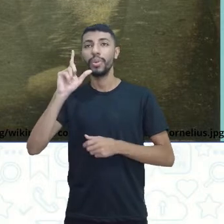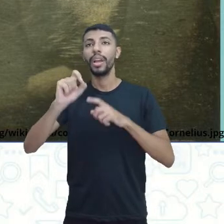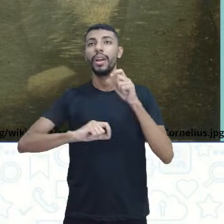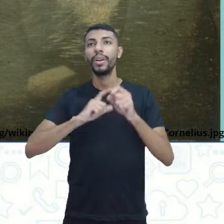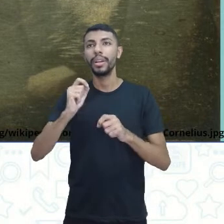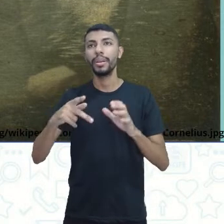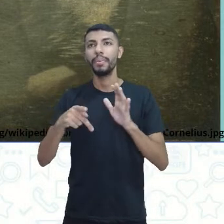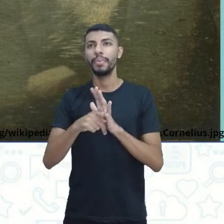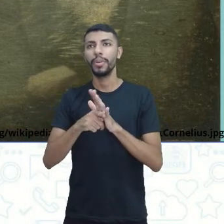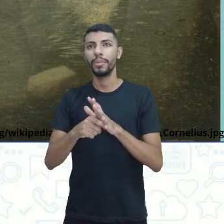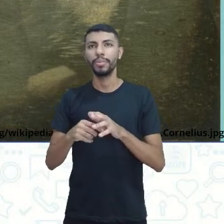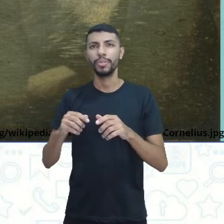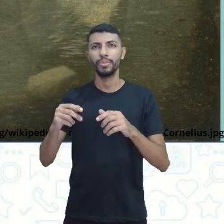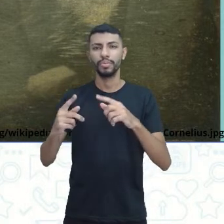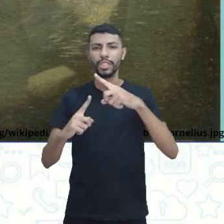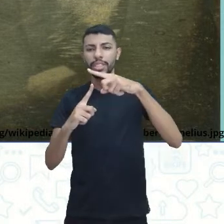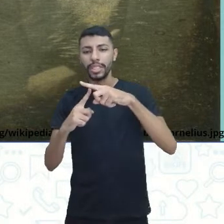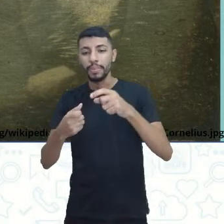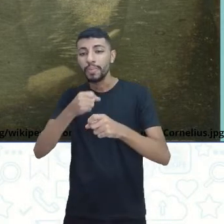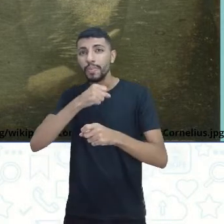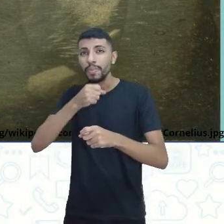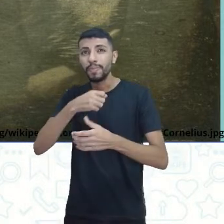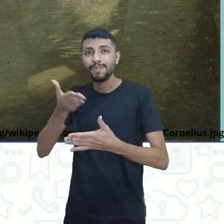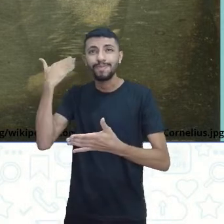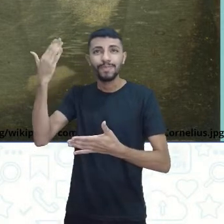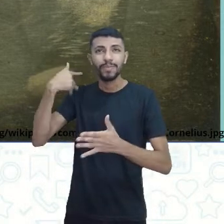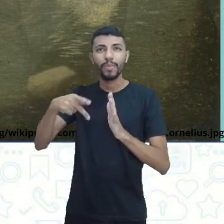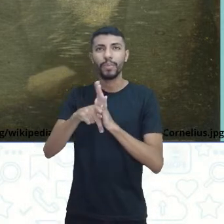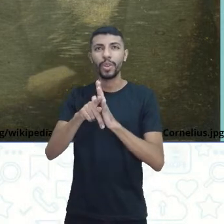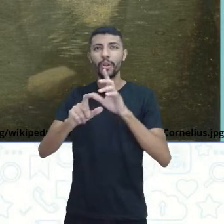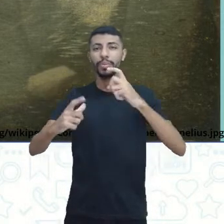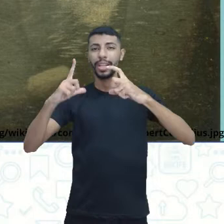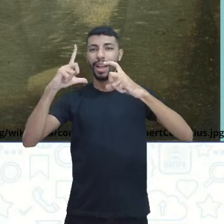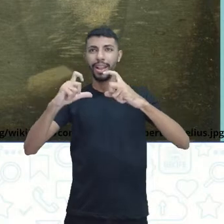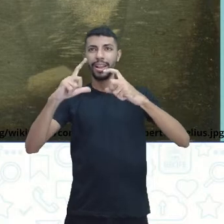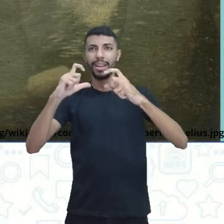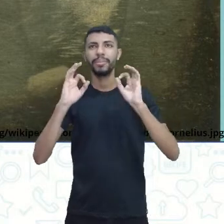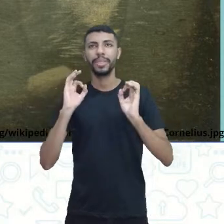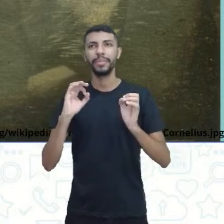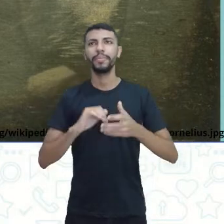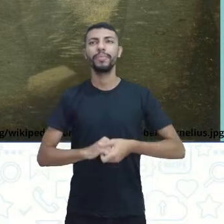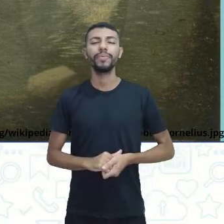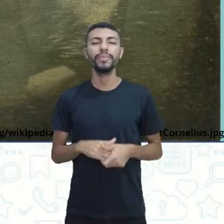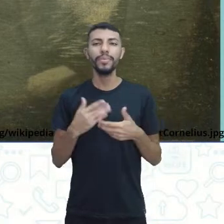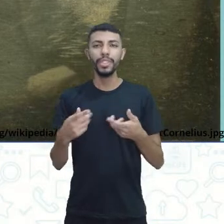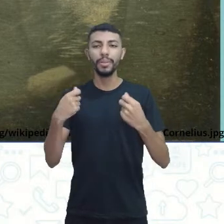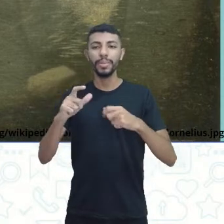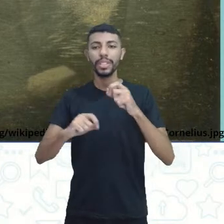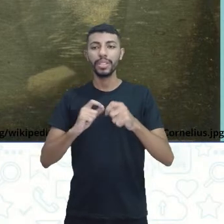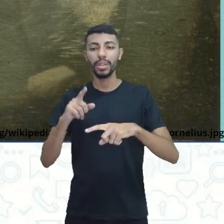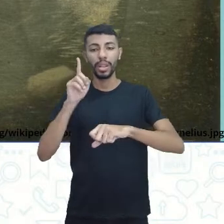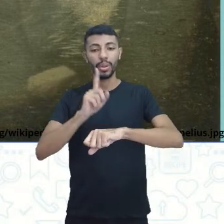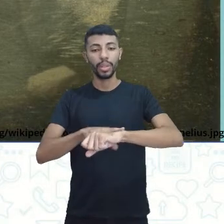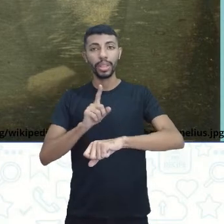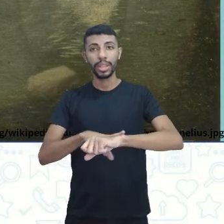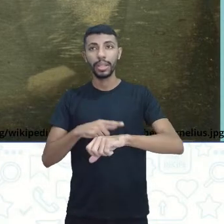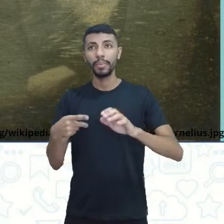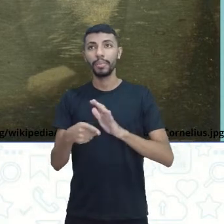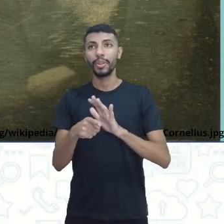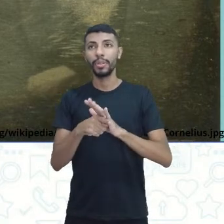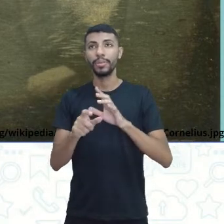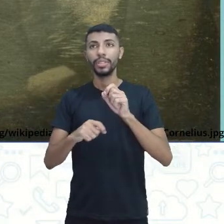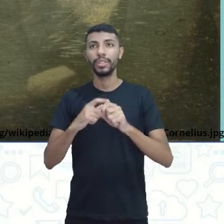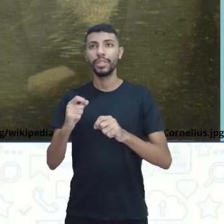precisou polir uma placa de alumínio. E aí precisa desse tempo da exposição para que a imagem